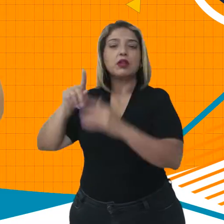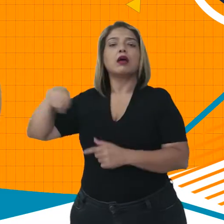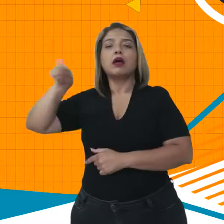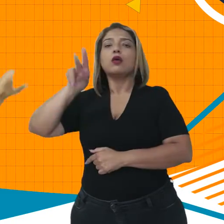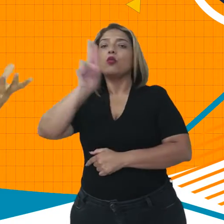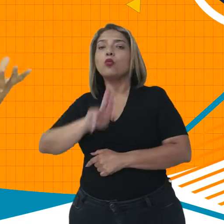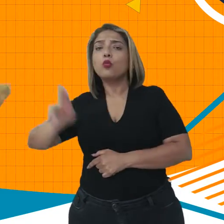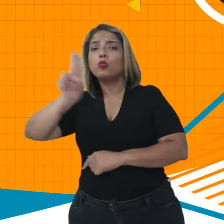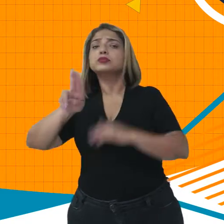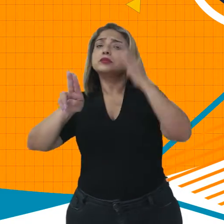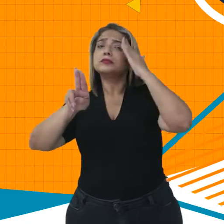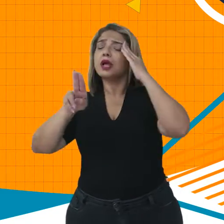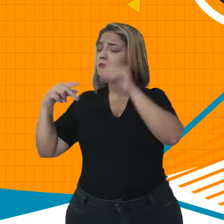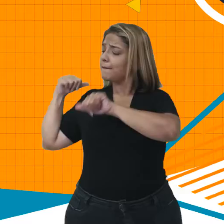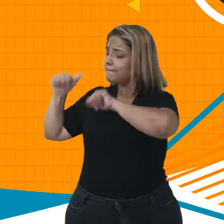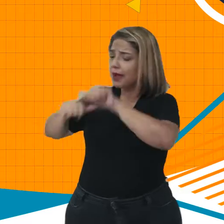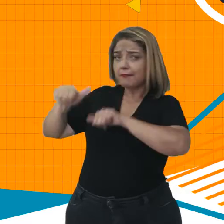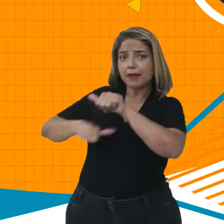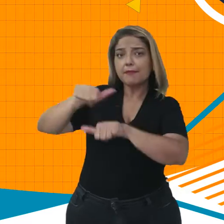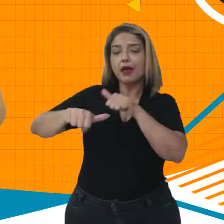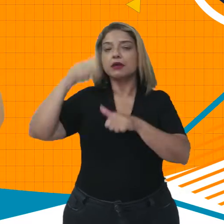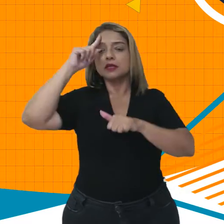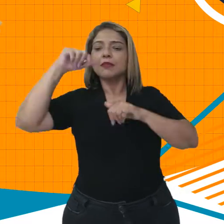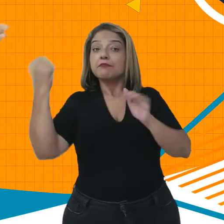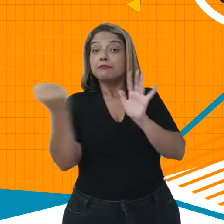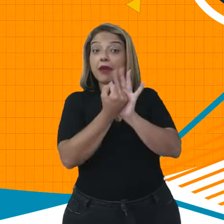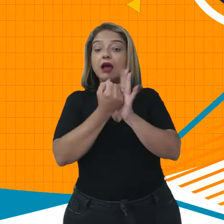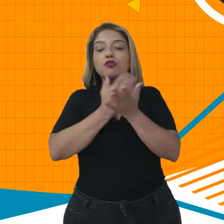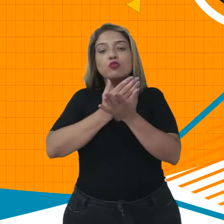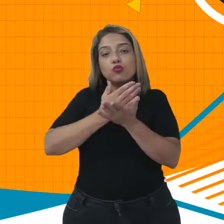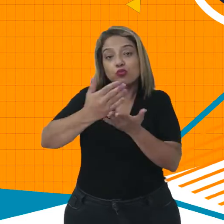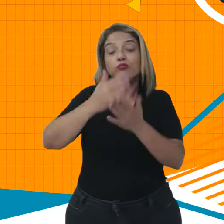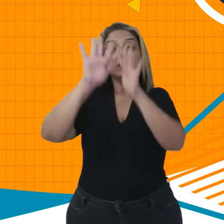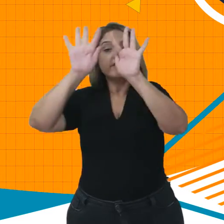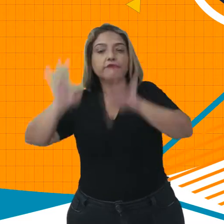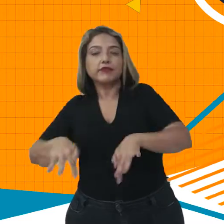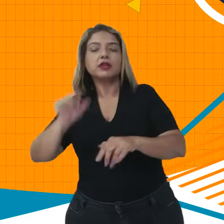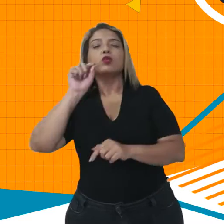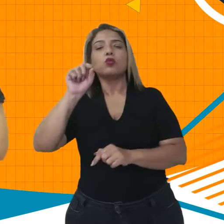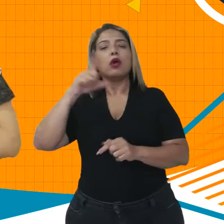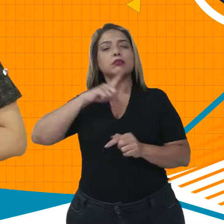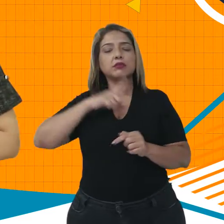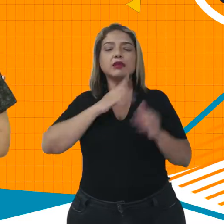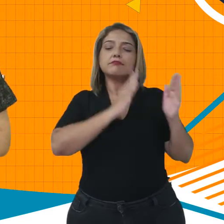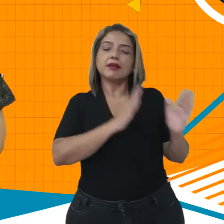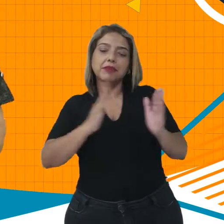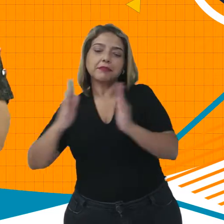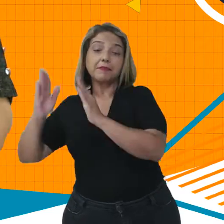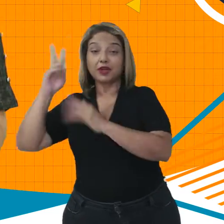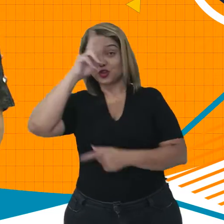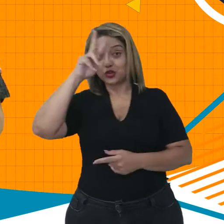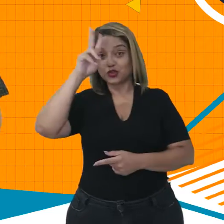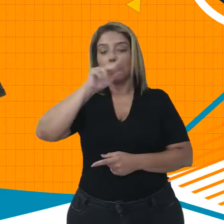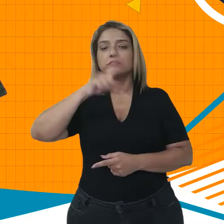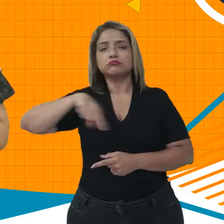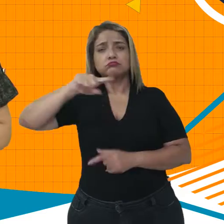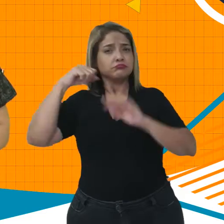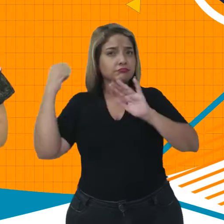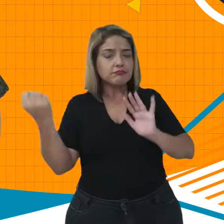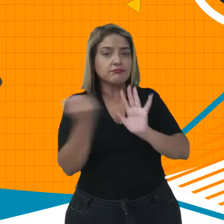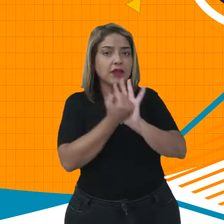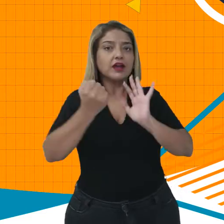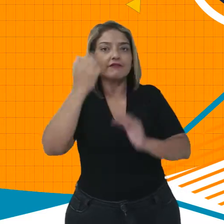usam as grandes mudanças para marcarem o início e o fim das épocas históricas. E esses